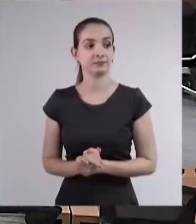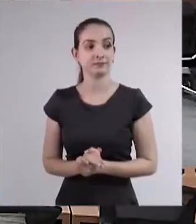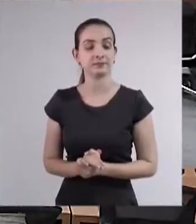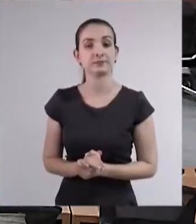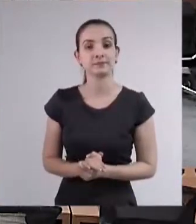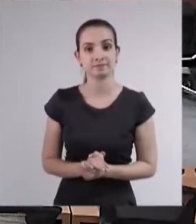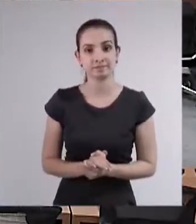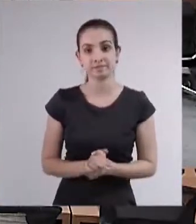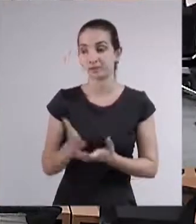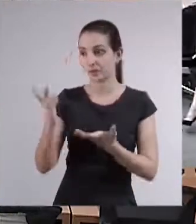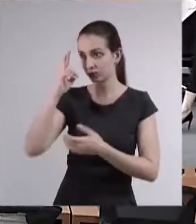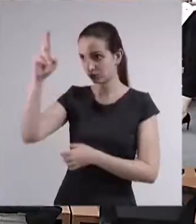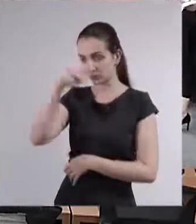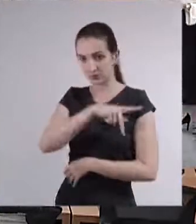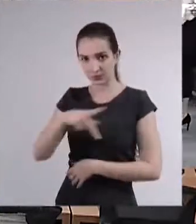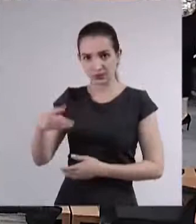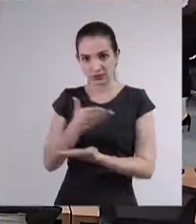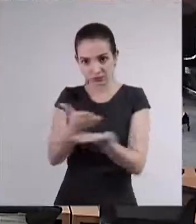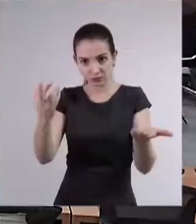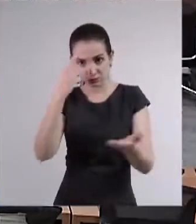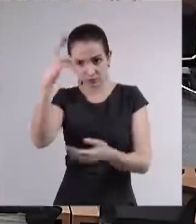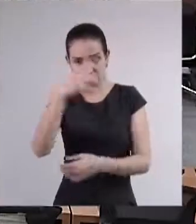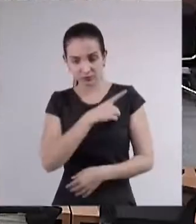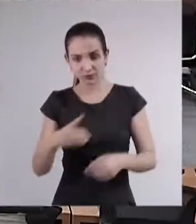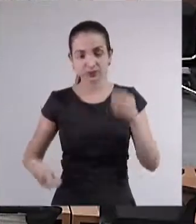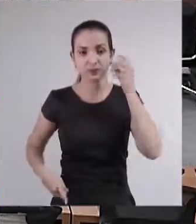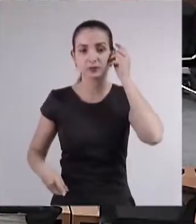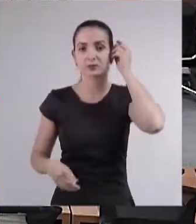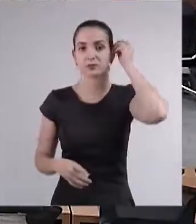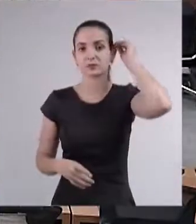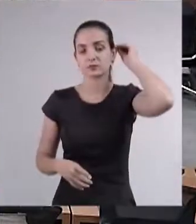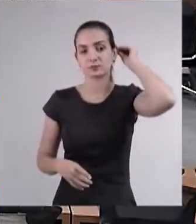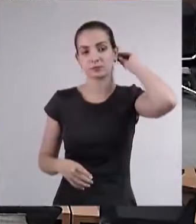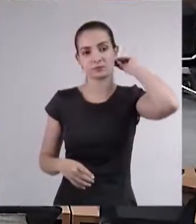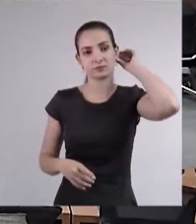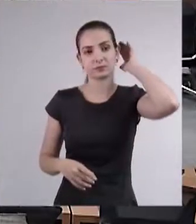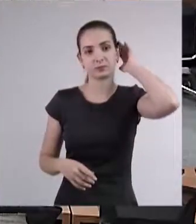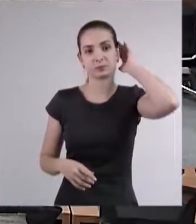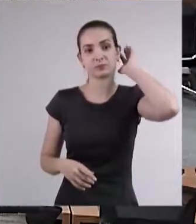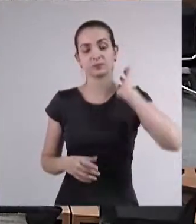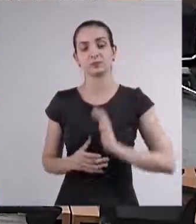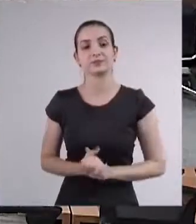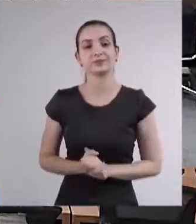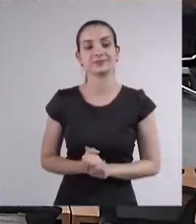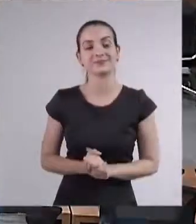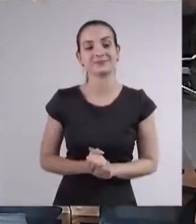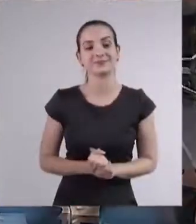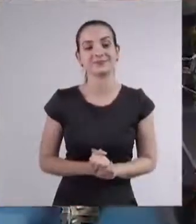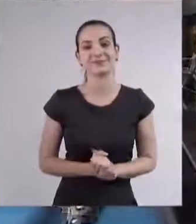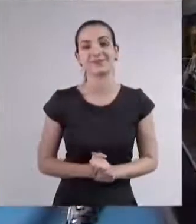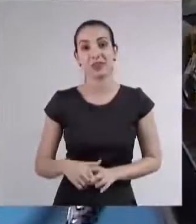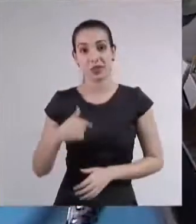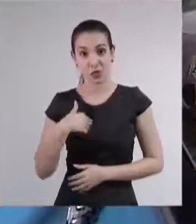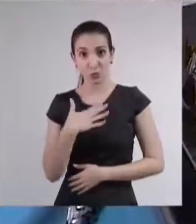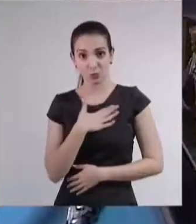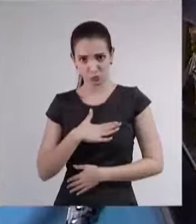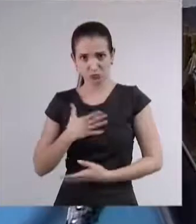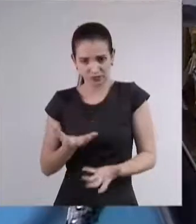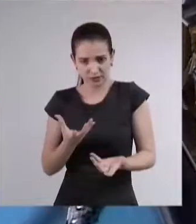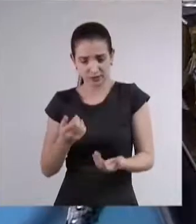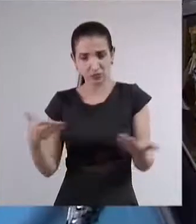Senhor presidente, senhores deputados, eu gostaria aqui de fazer